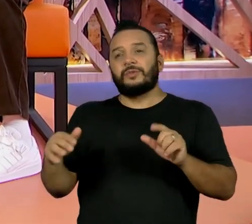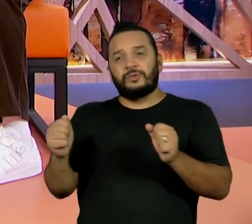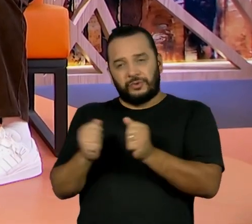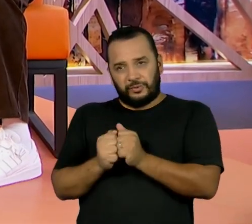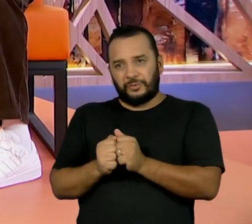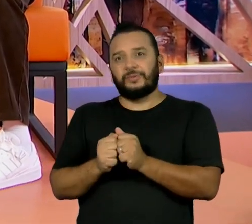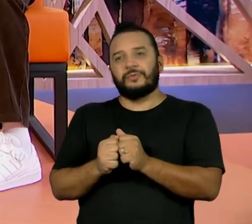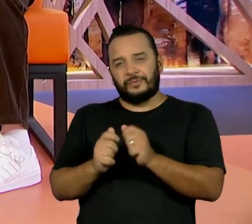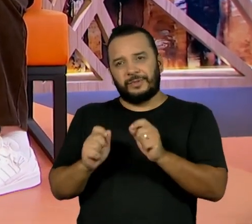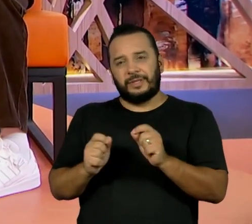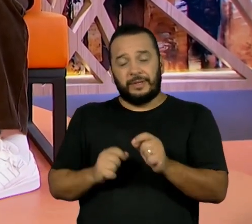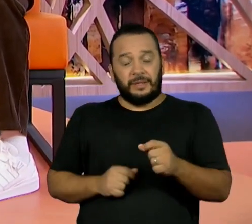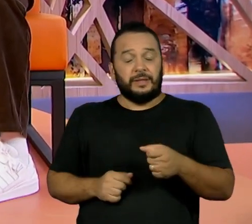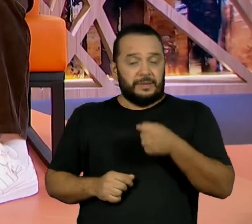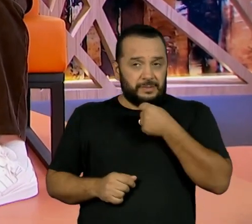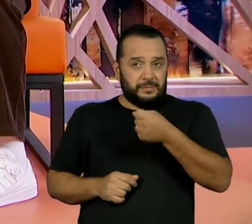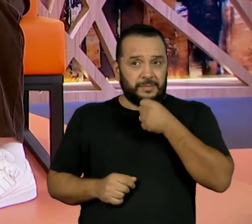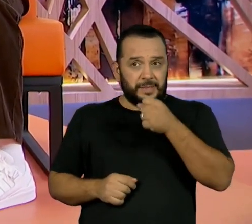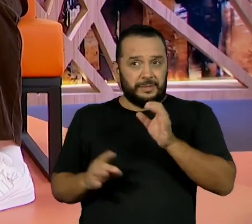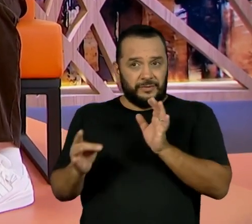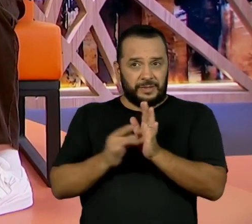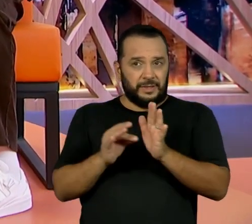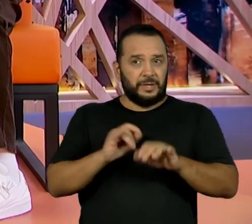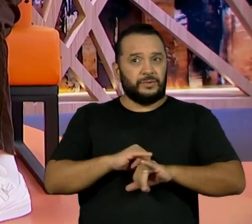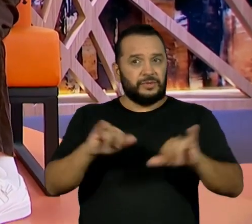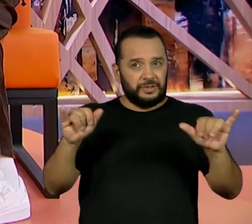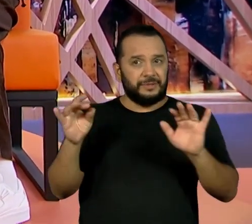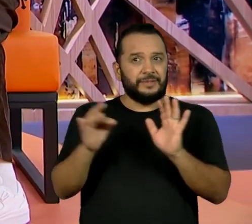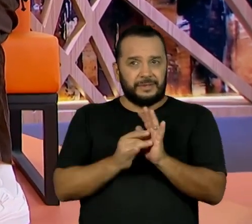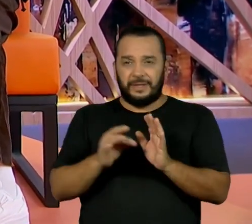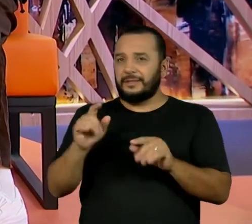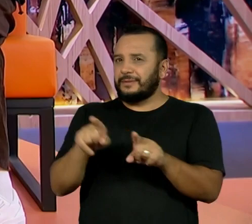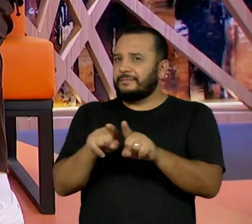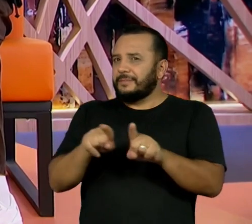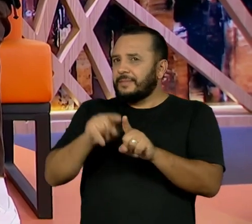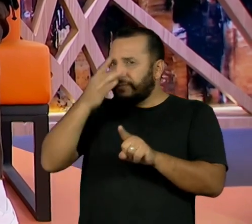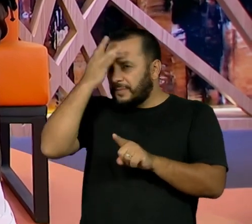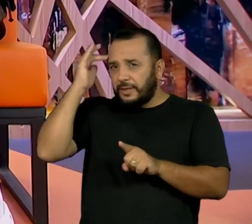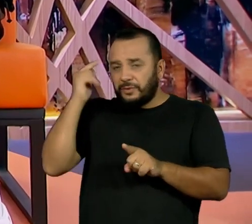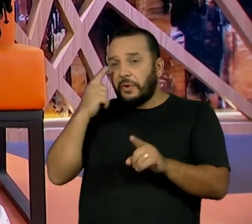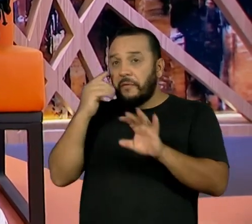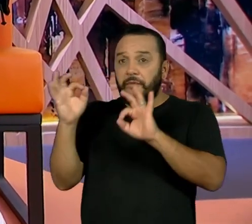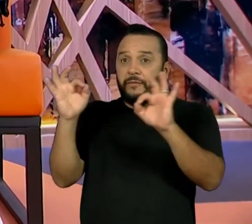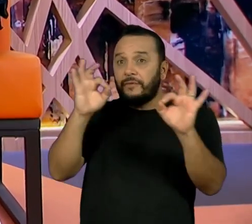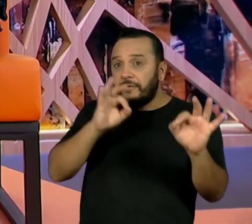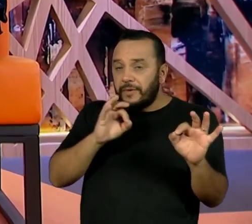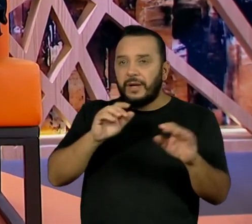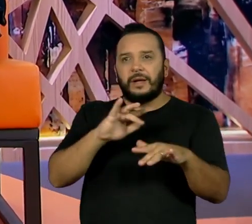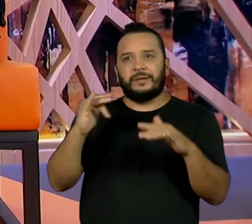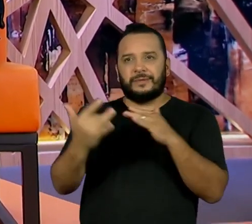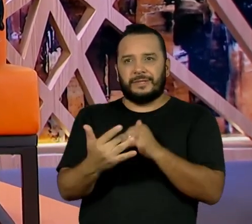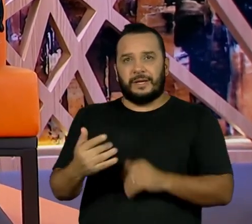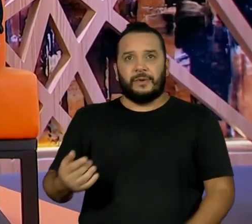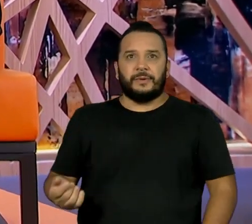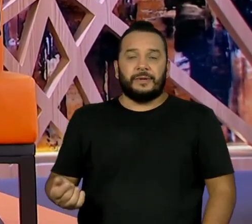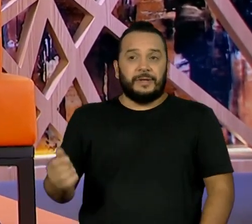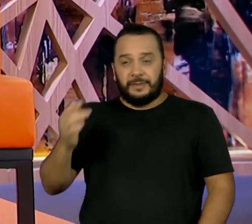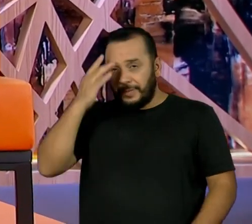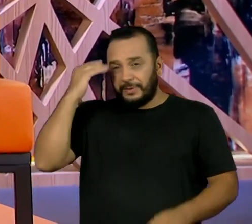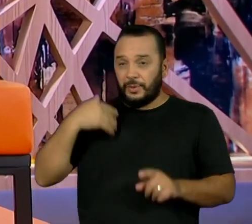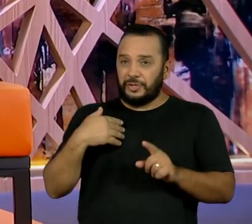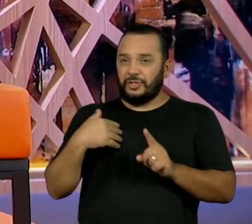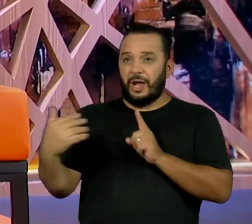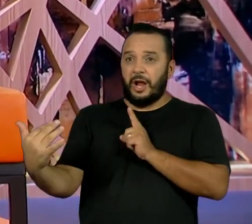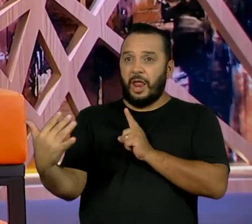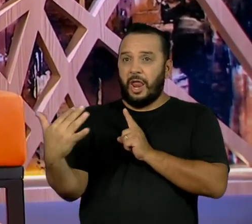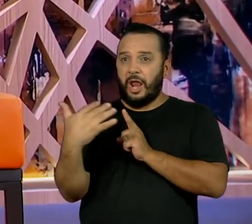com a imprensa, com a notícia, ele tem que andar sempre com o que as pessoas estão consumindo nas redes, Então eu tenho, por exemplo, a minha audiência, mas